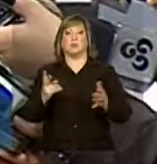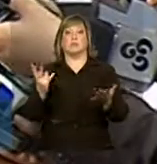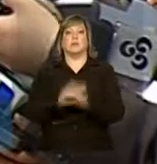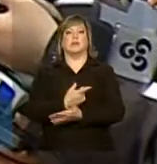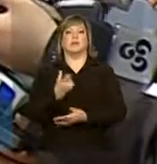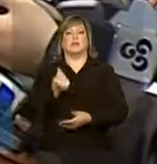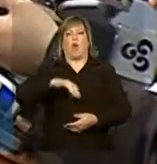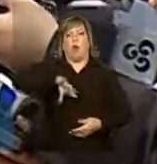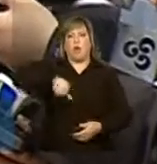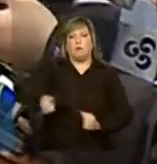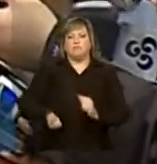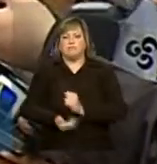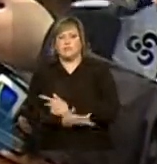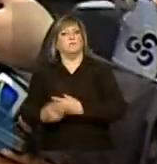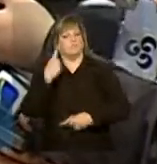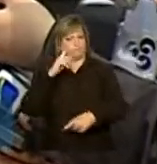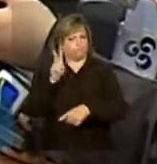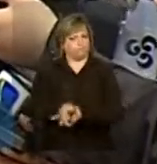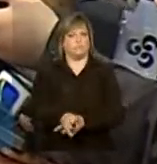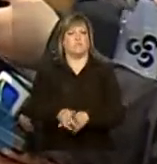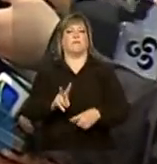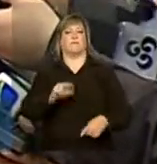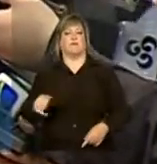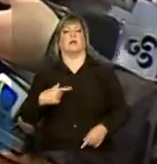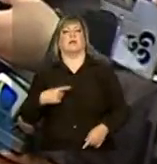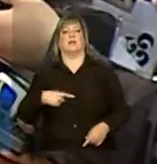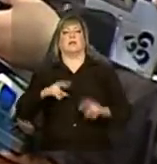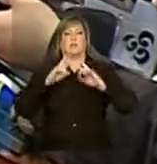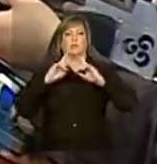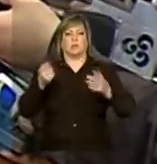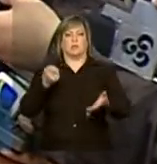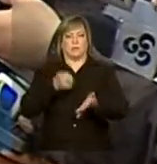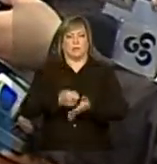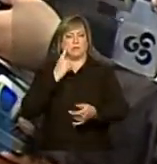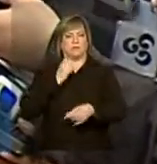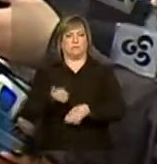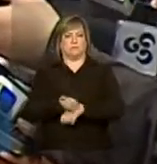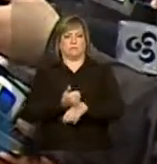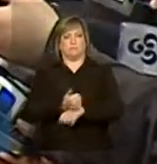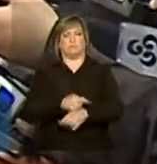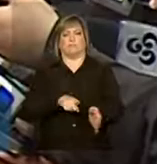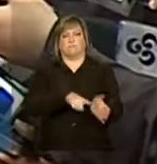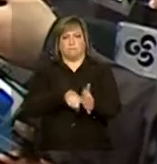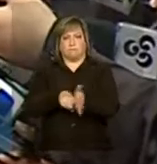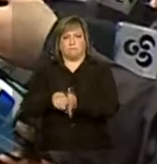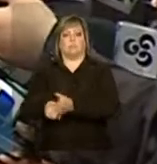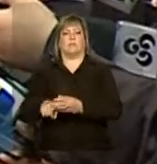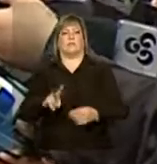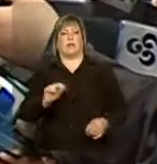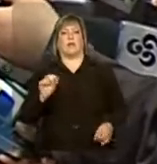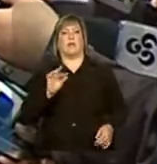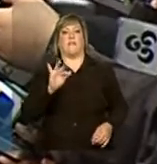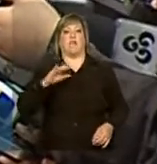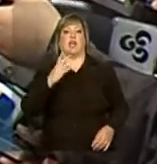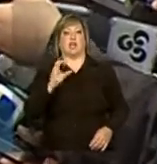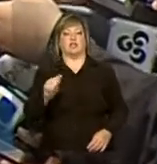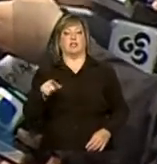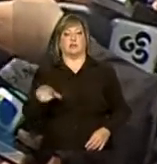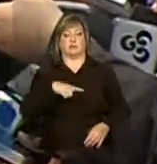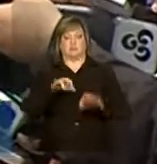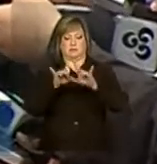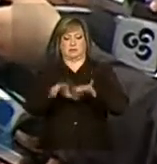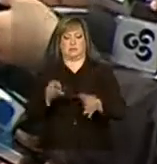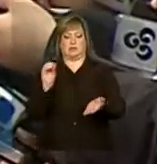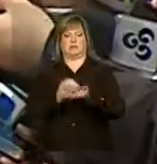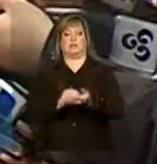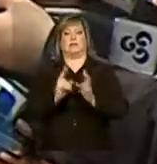de recursos e, a partir dessas informações, aprimorando os mecanismos de controle. Um deles vai ser a ficha de internação eletrônica,